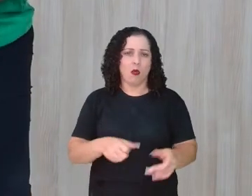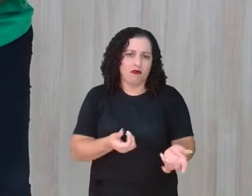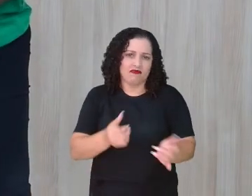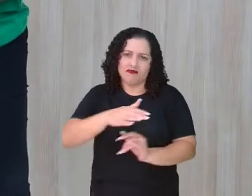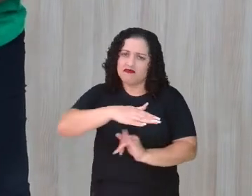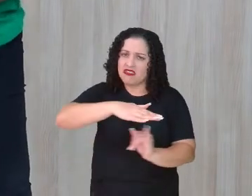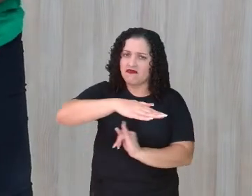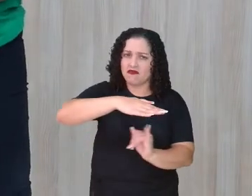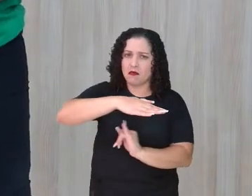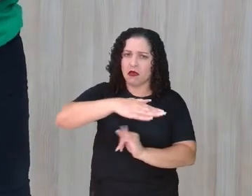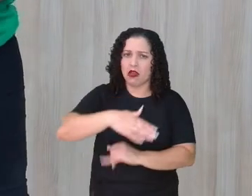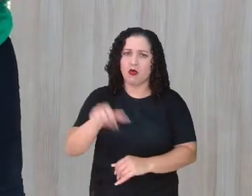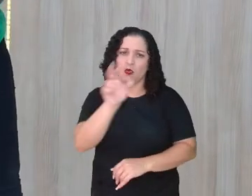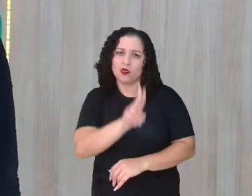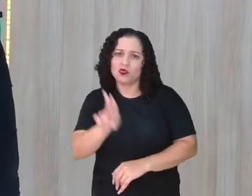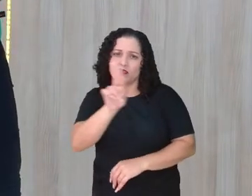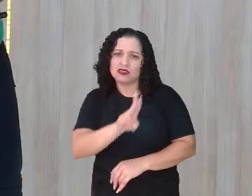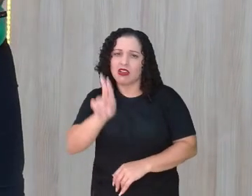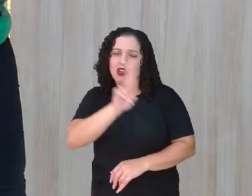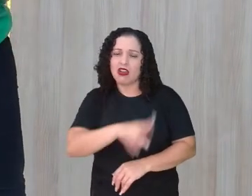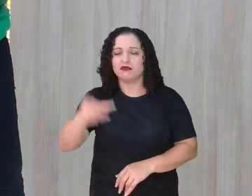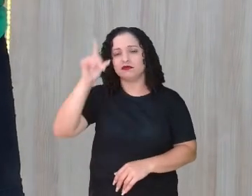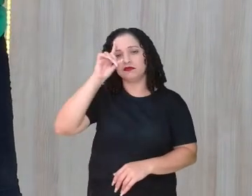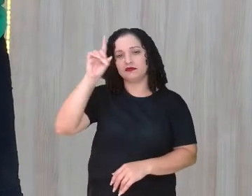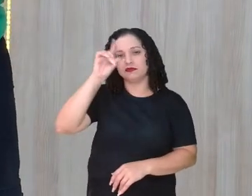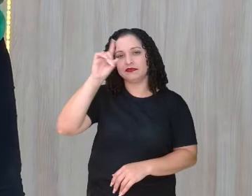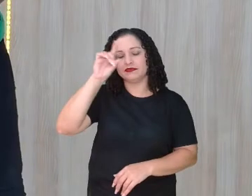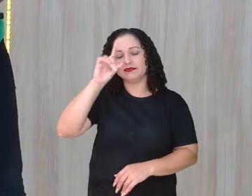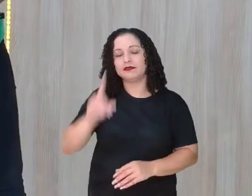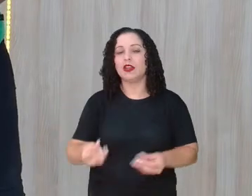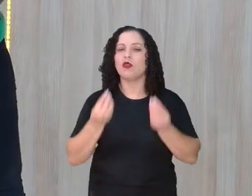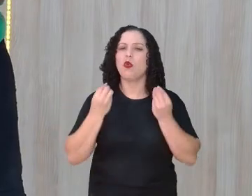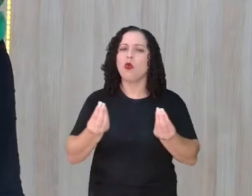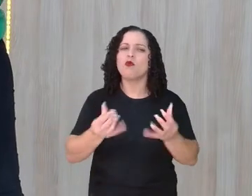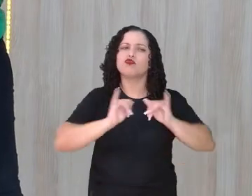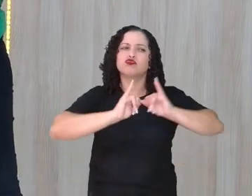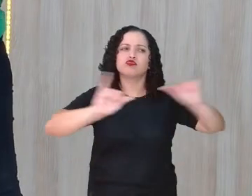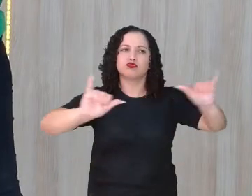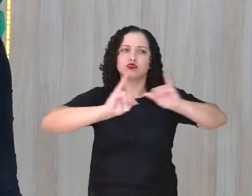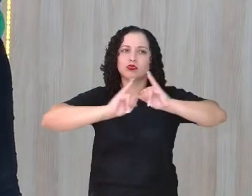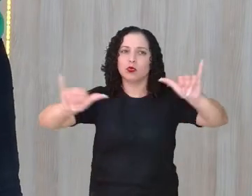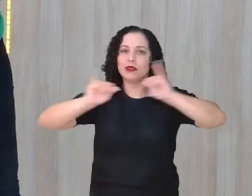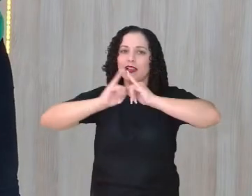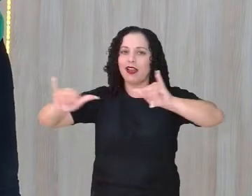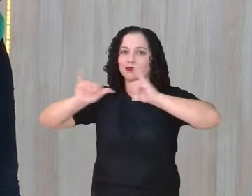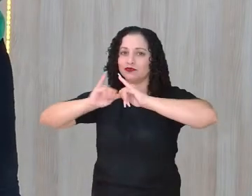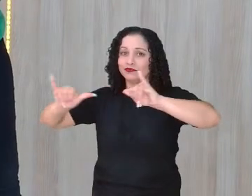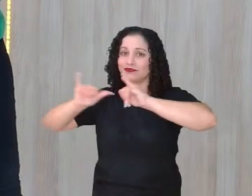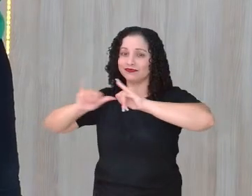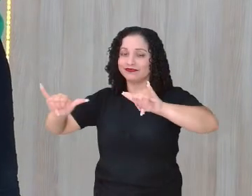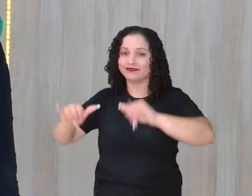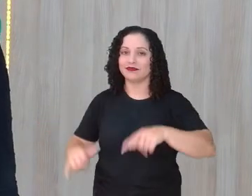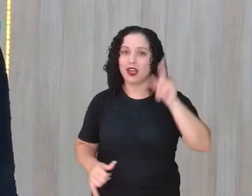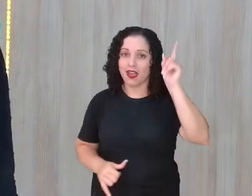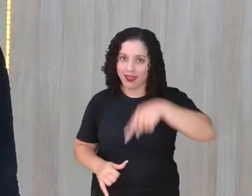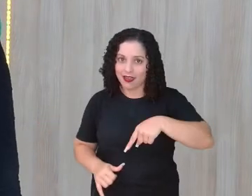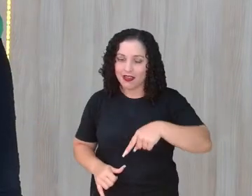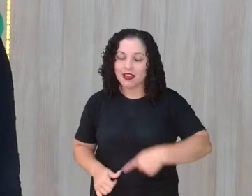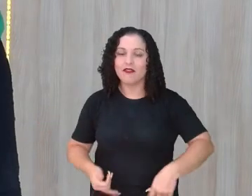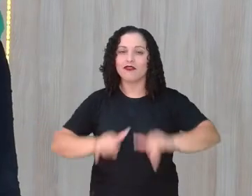Nessa notícia, olha, é muito importante a gente saber onde foi publicada, não é? E eu disse a vocês que essa notícia foi